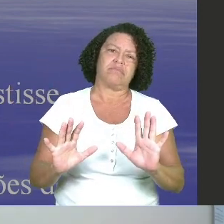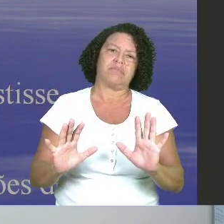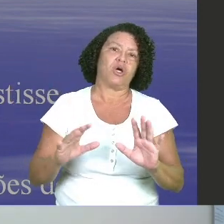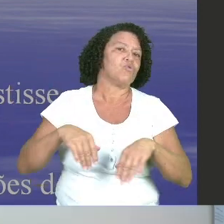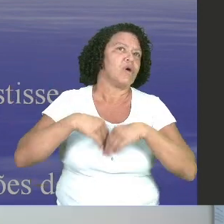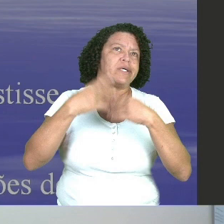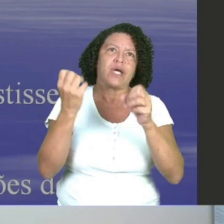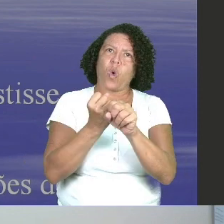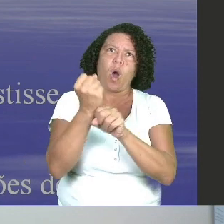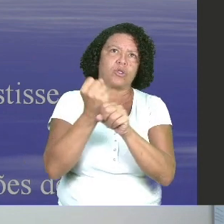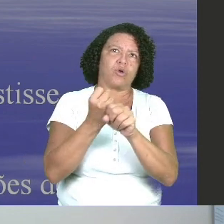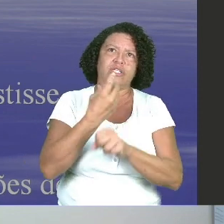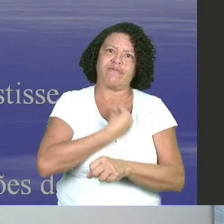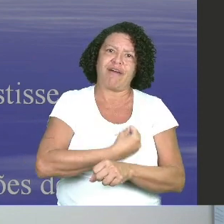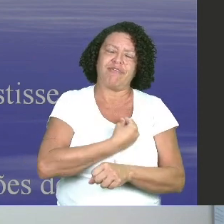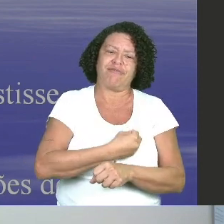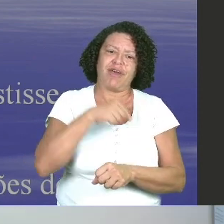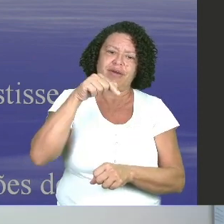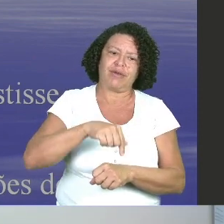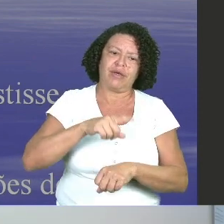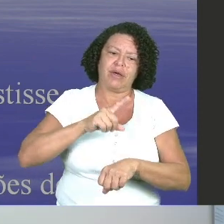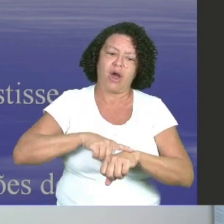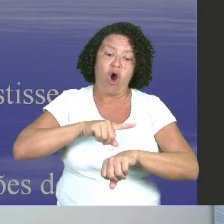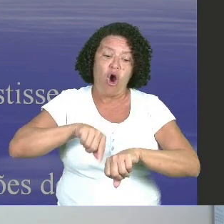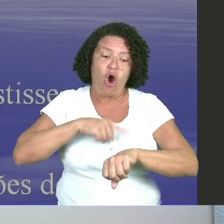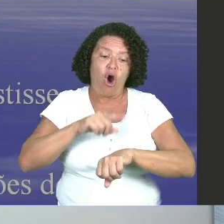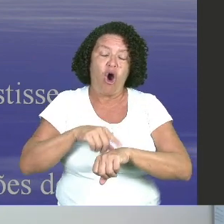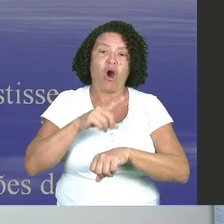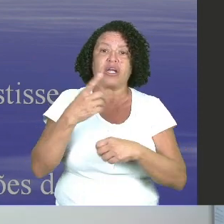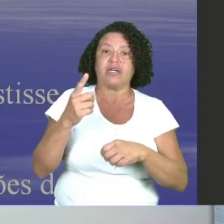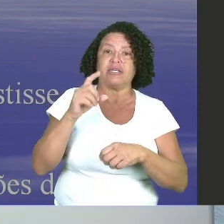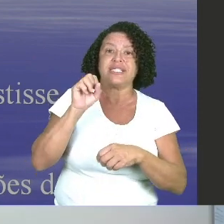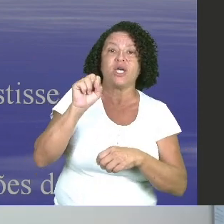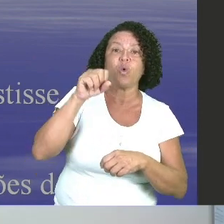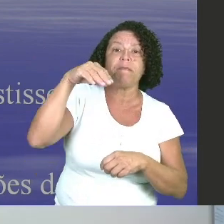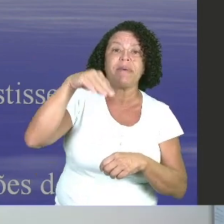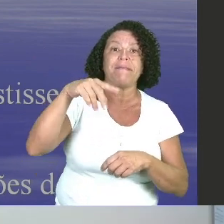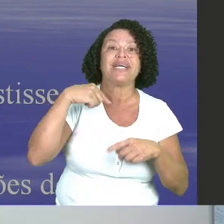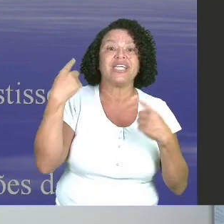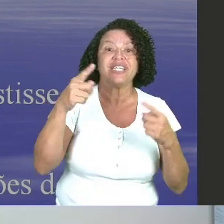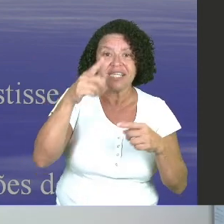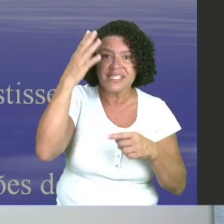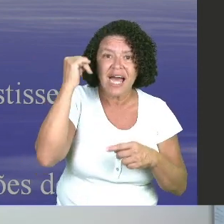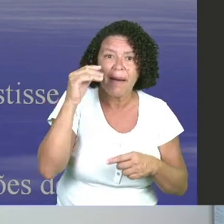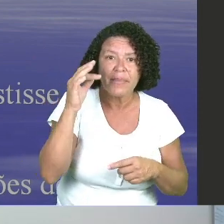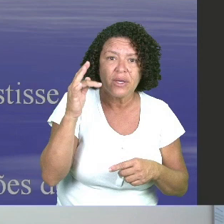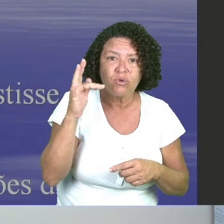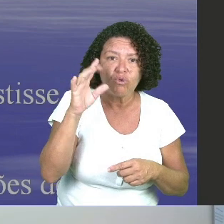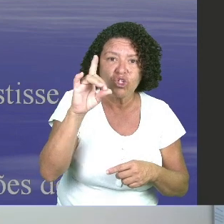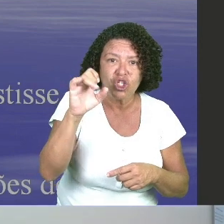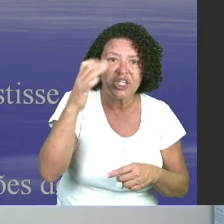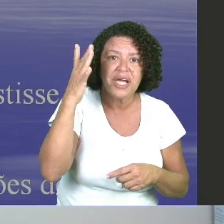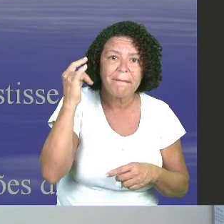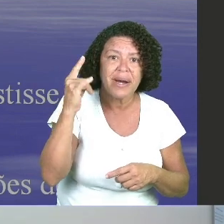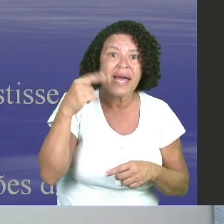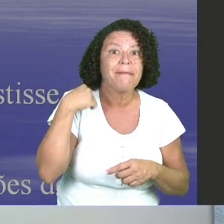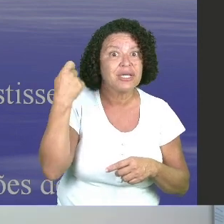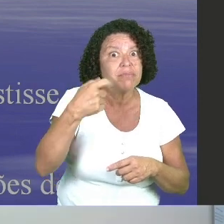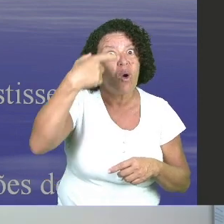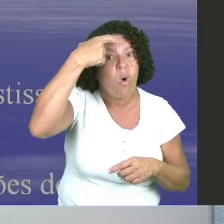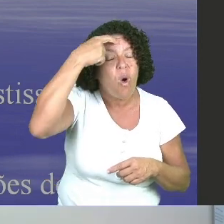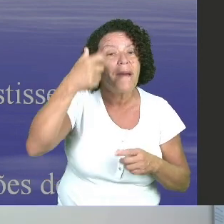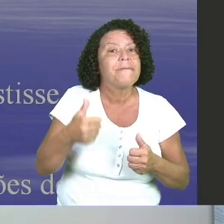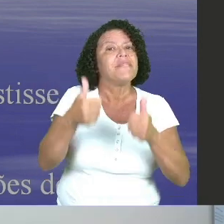anos mais viveremos, dias ou horas, mas precisamos estar com esse ímpeto de melhorar,